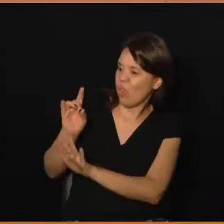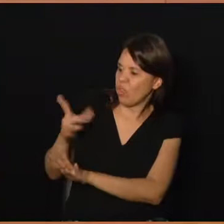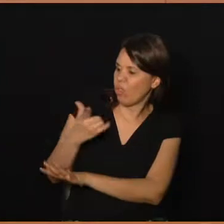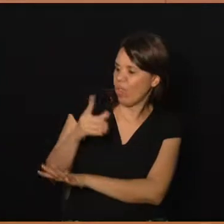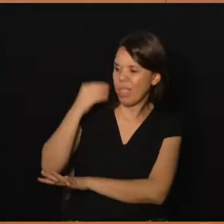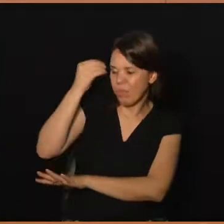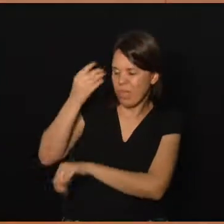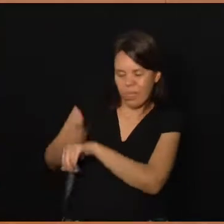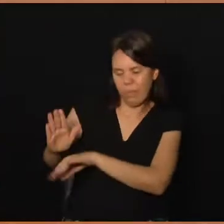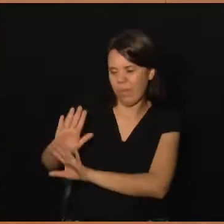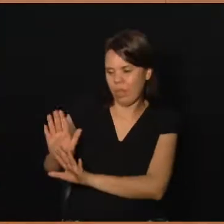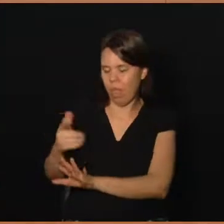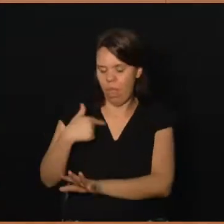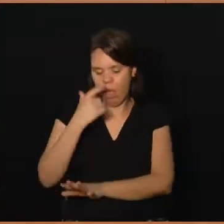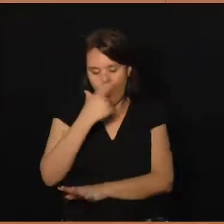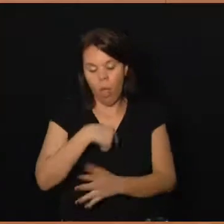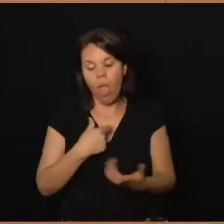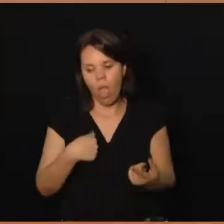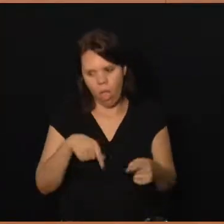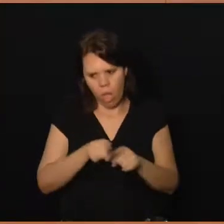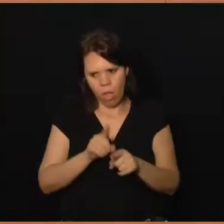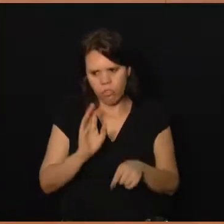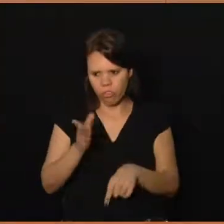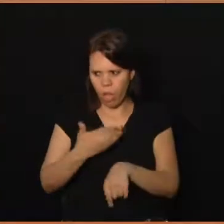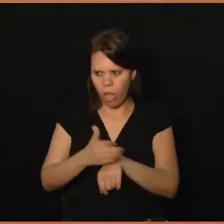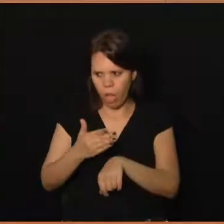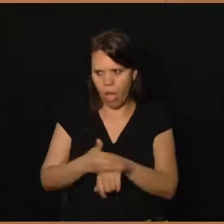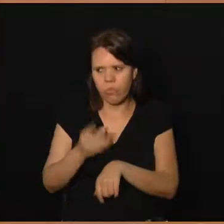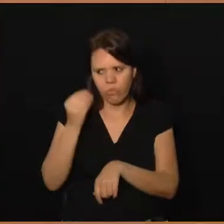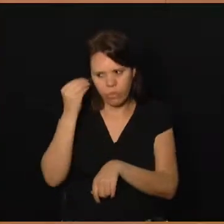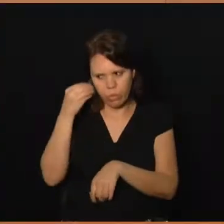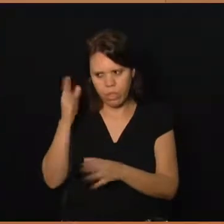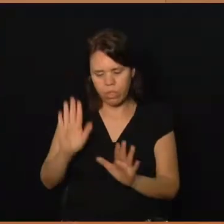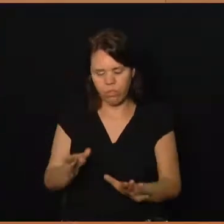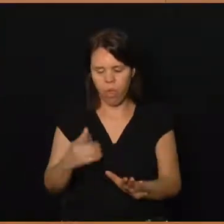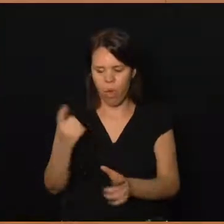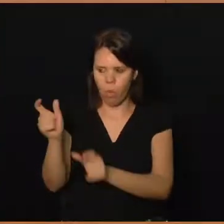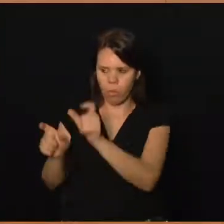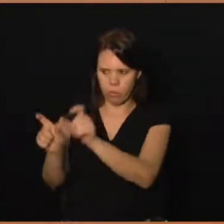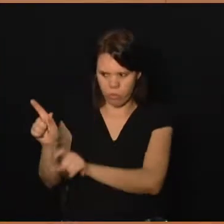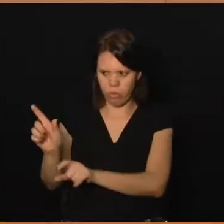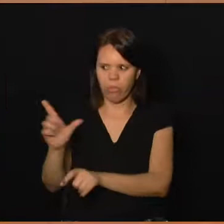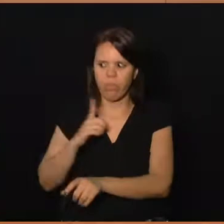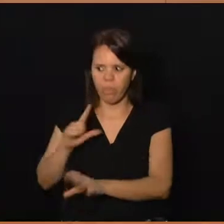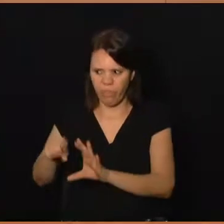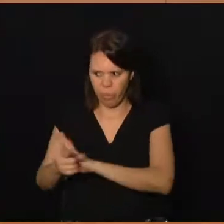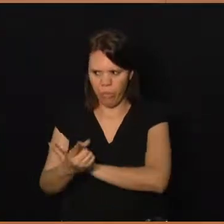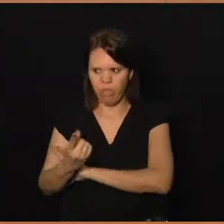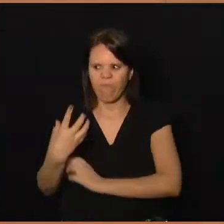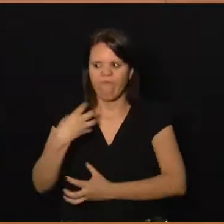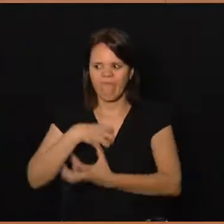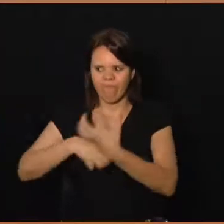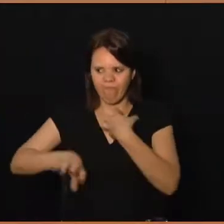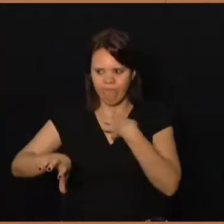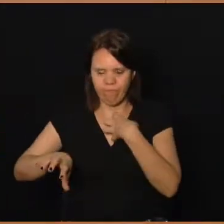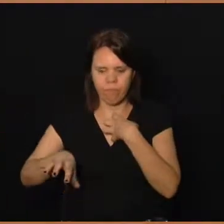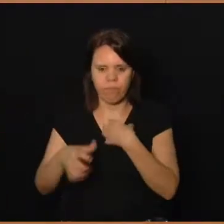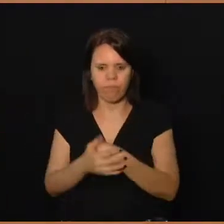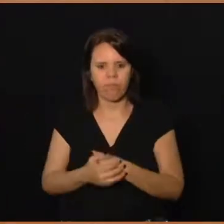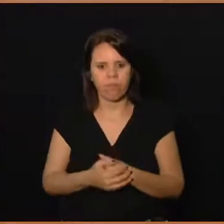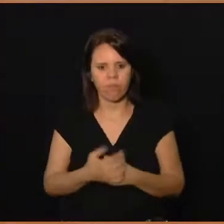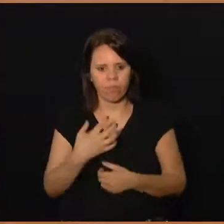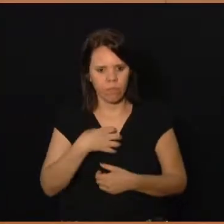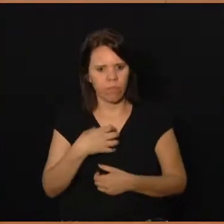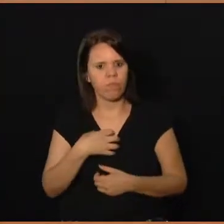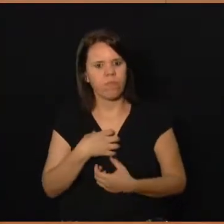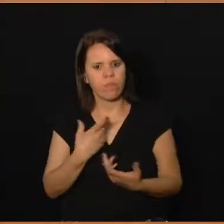é o meu caso. E tem muita gente que fala a parte técnica, mas também vivenciou essa situação, sentiu na pele. Eu senti